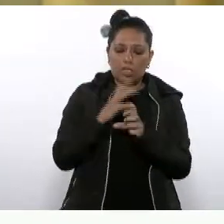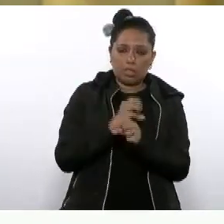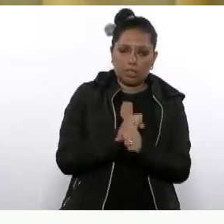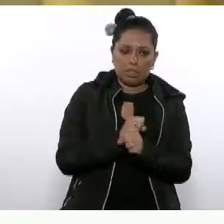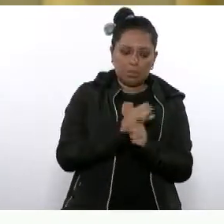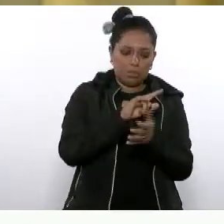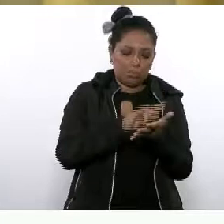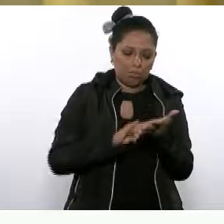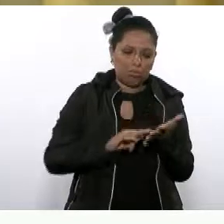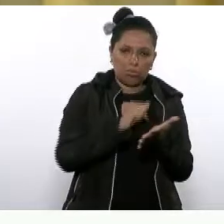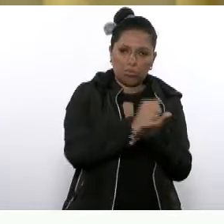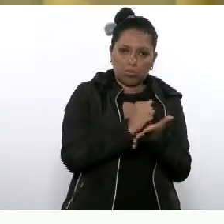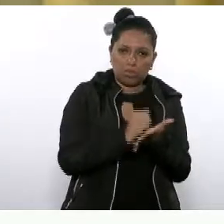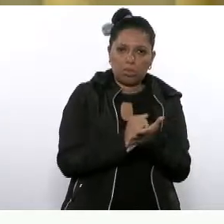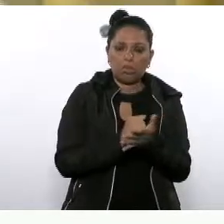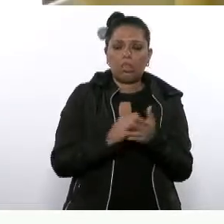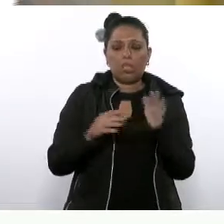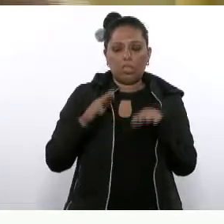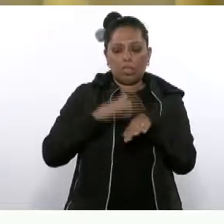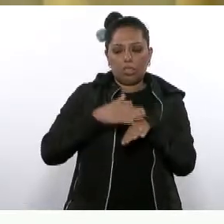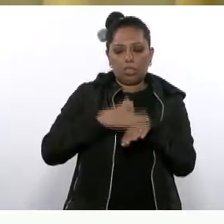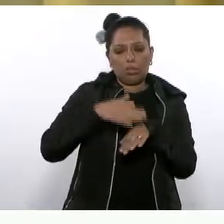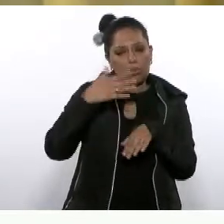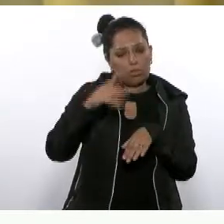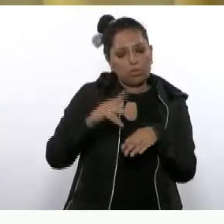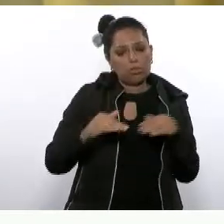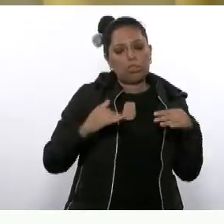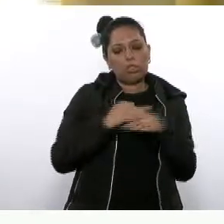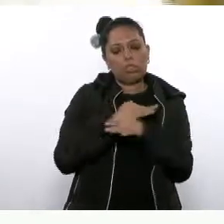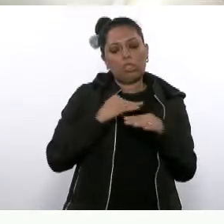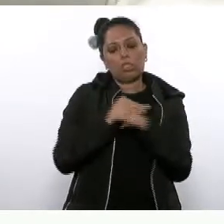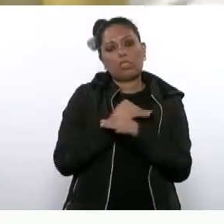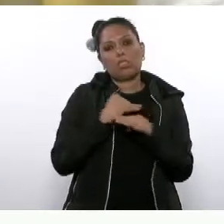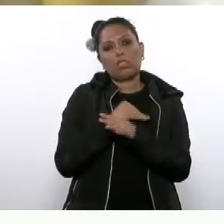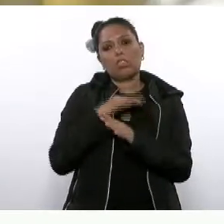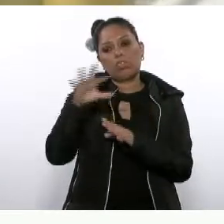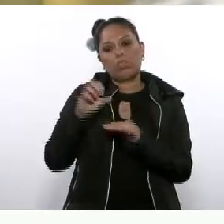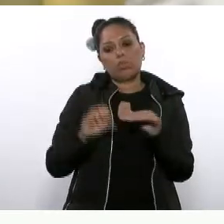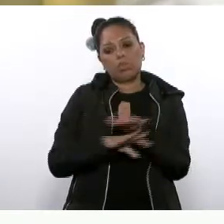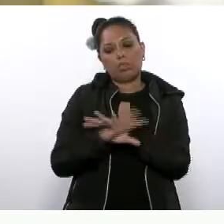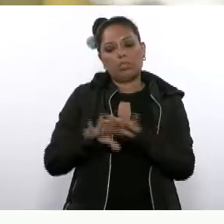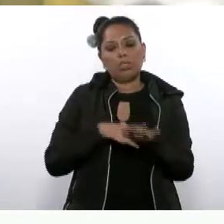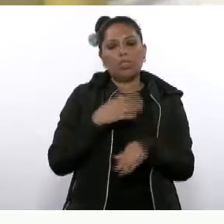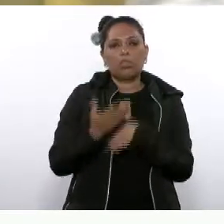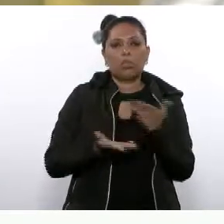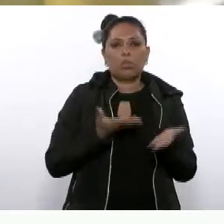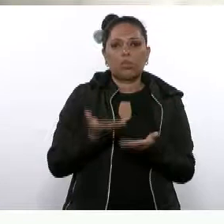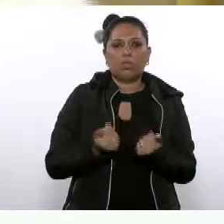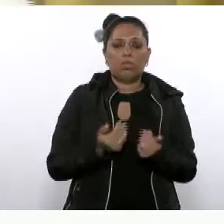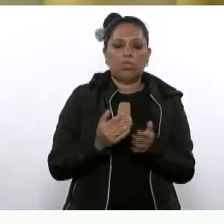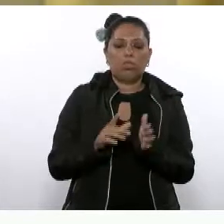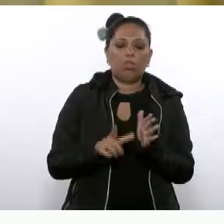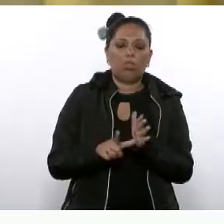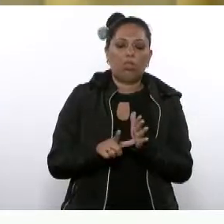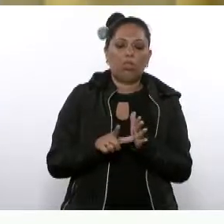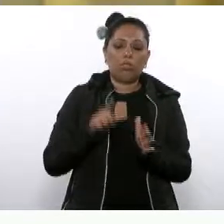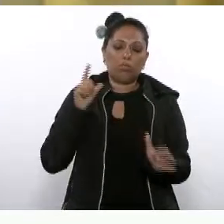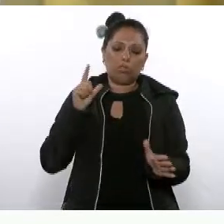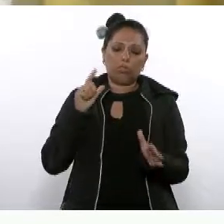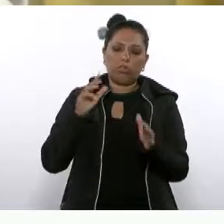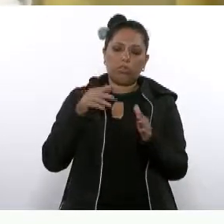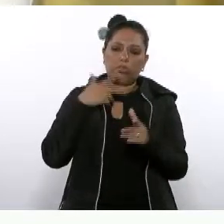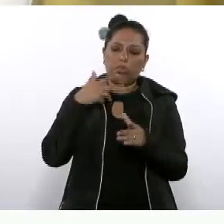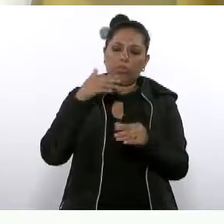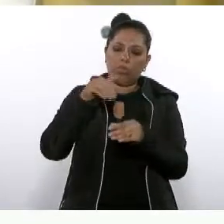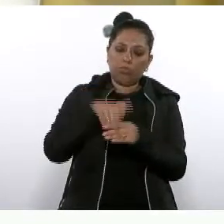que não está para os municípios por parte das empresas prestadoras de serviço. Antes de colocar em votação o relatório, eu queria dizer